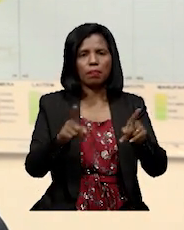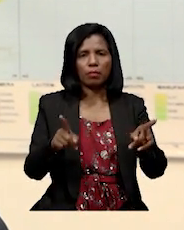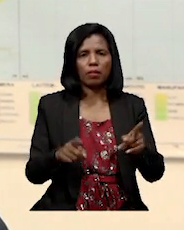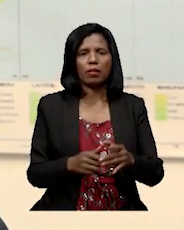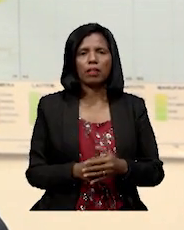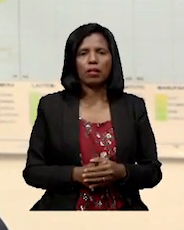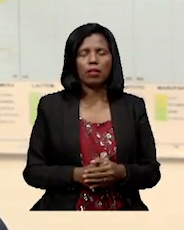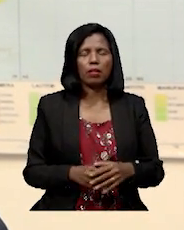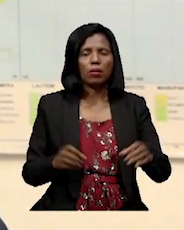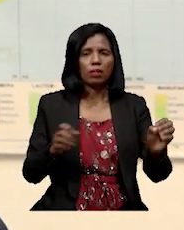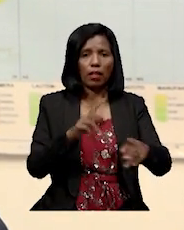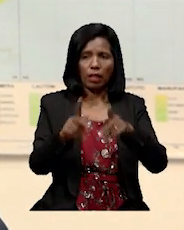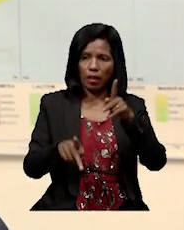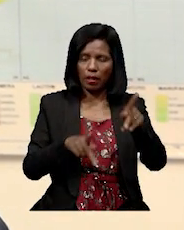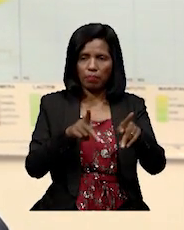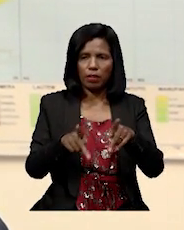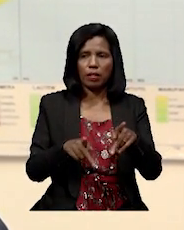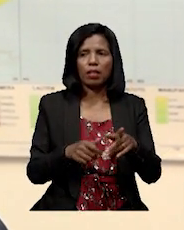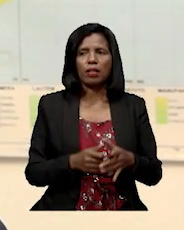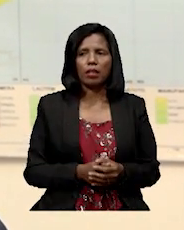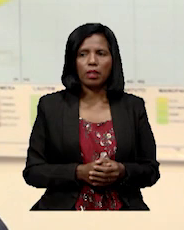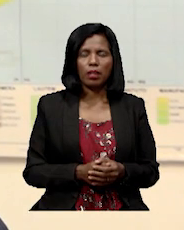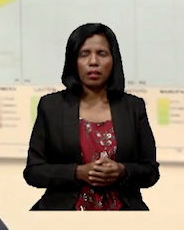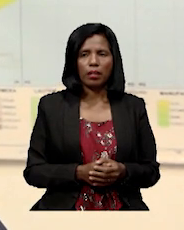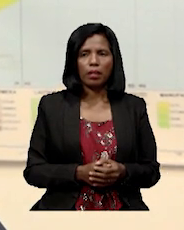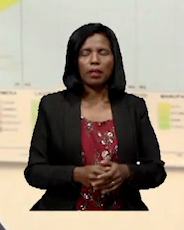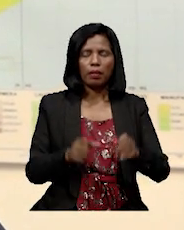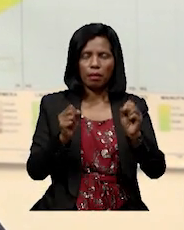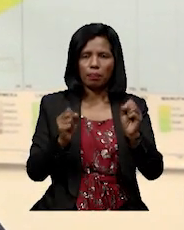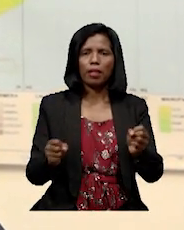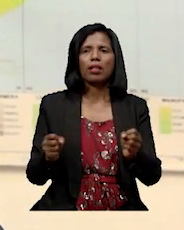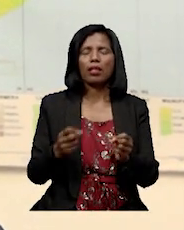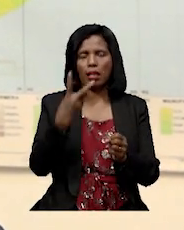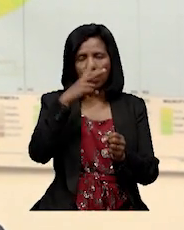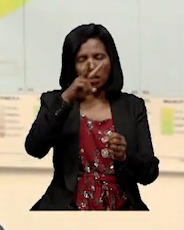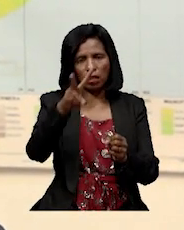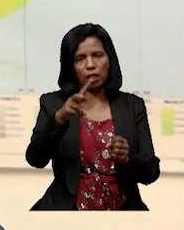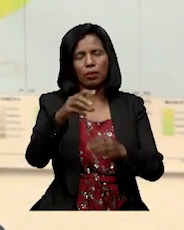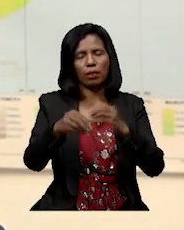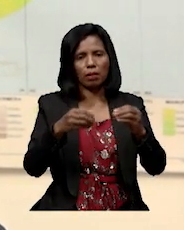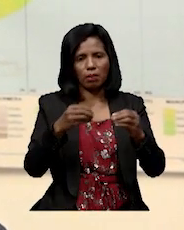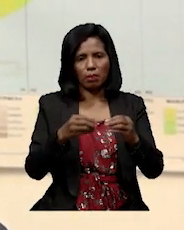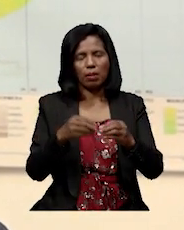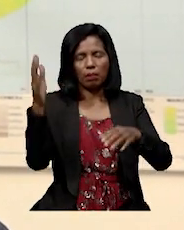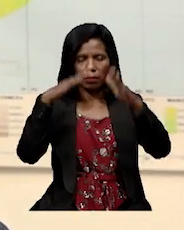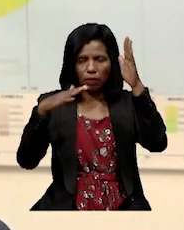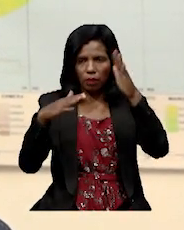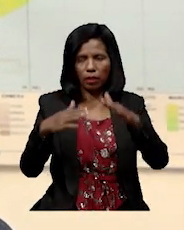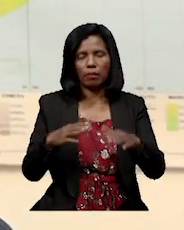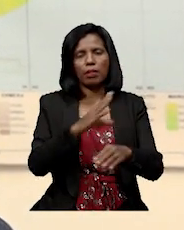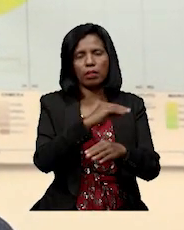mo sociedade ninia exigência mai be bele canaliza situação hierarki ida ne formula ida